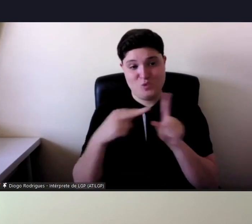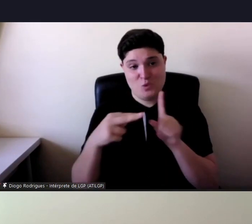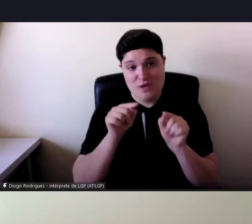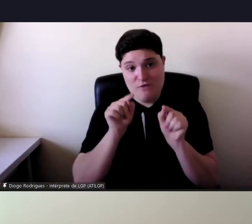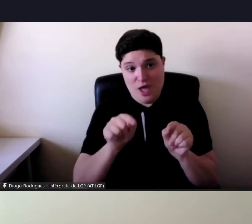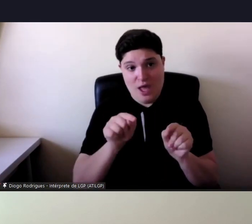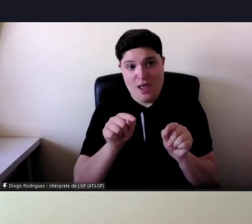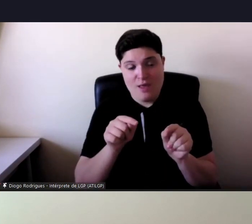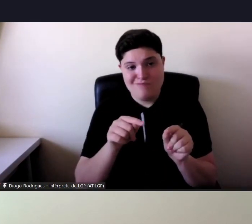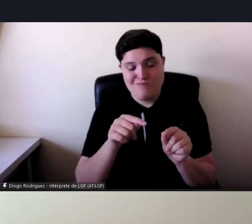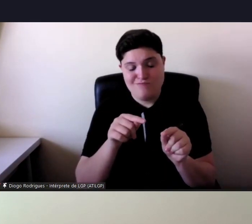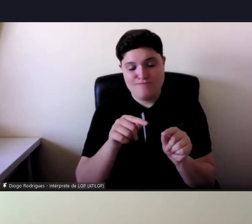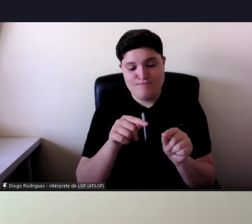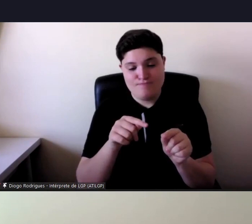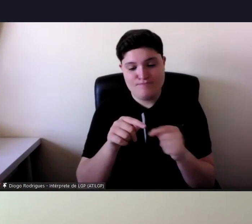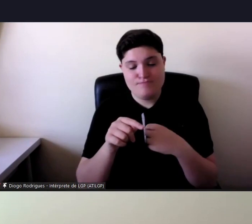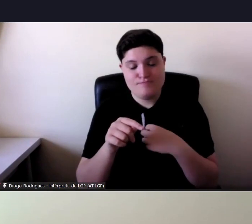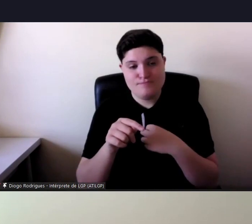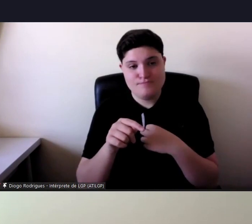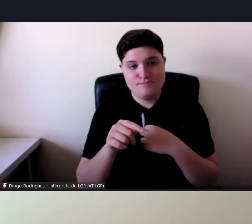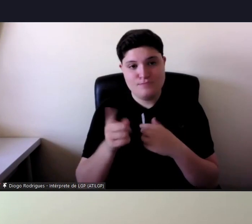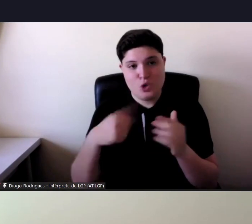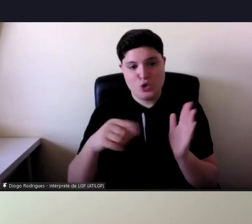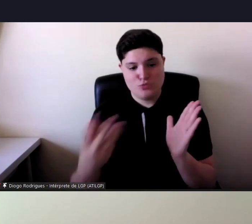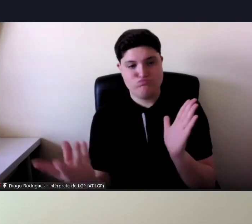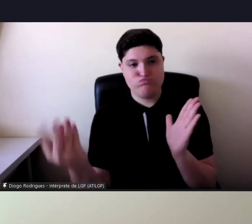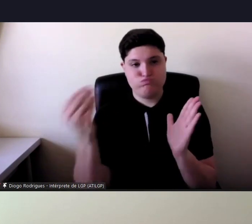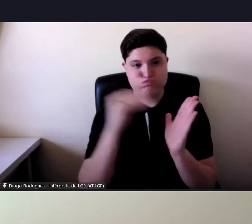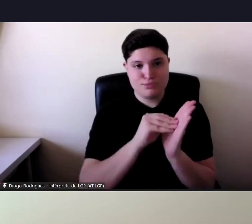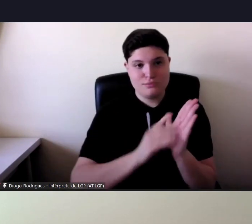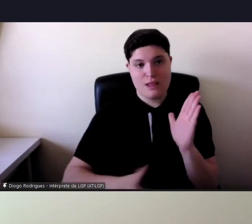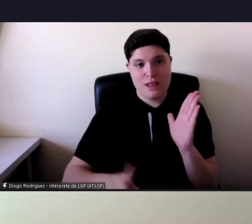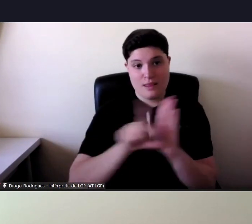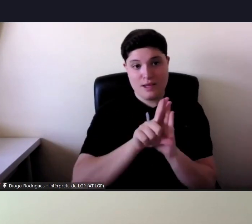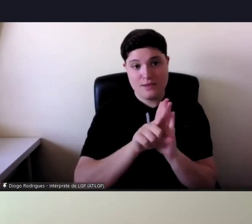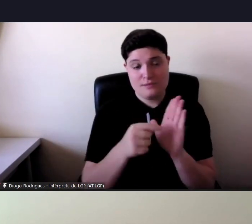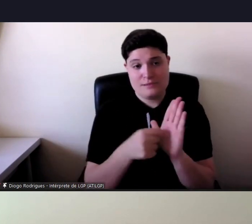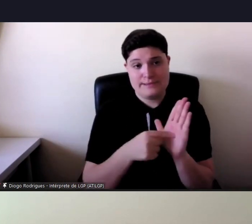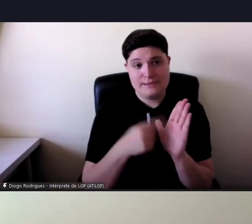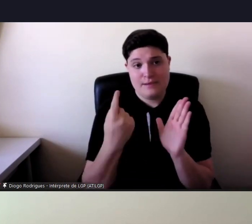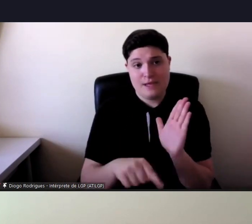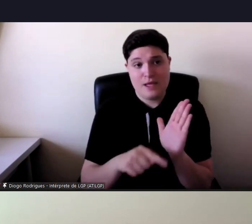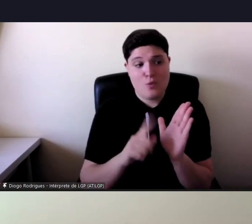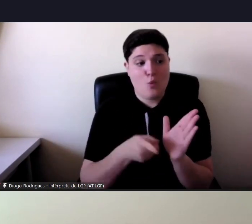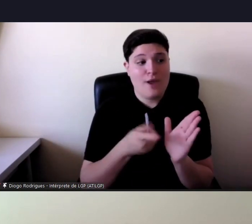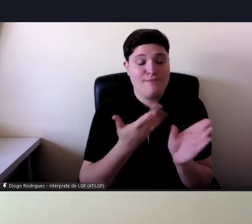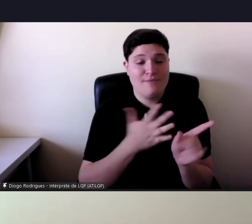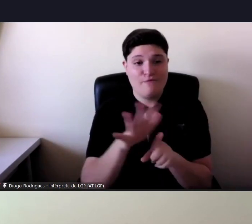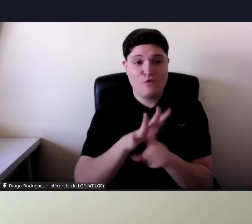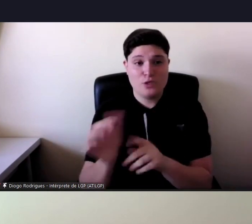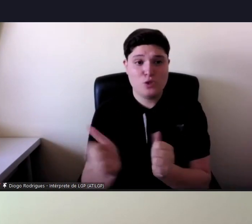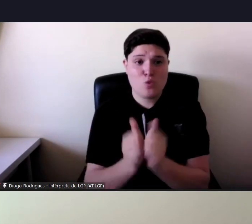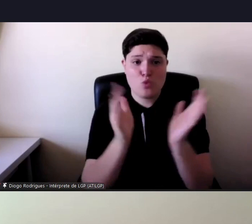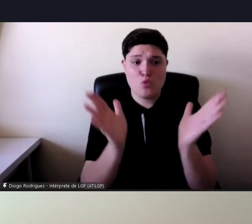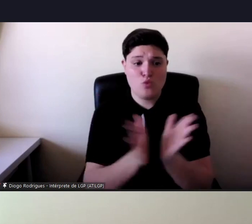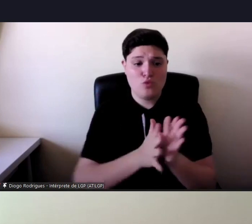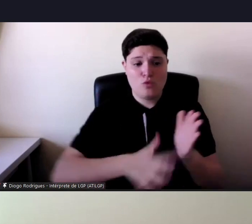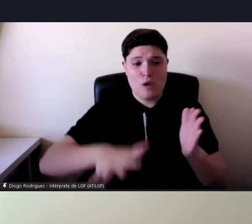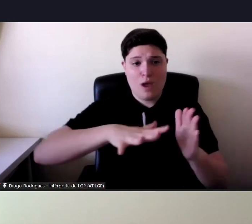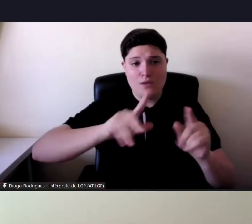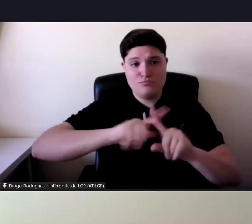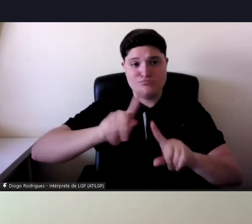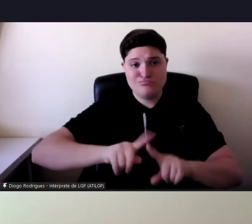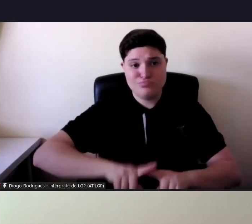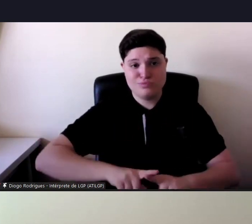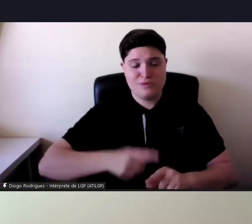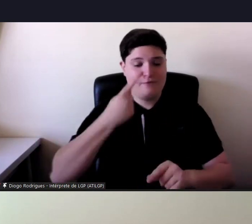esta leitura já, agora não te retira consequências jurídicas desta constatação. E, portanto, continuamos ainda com um mundo